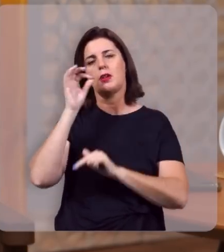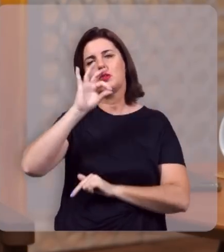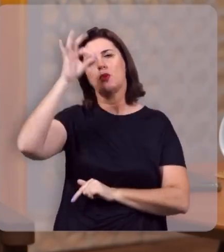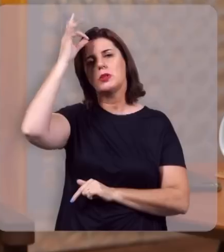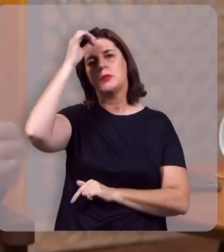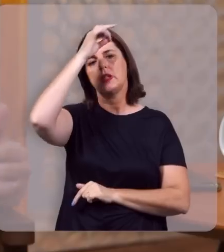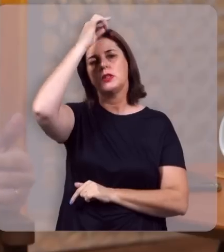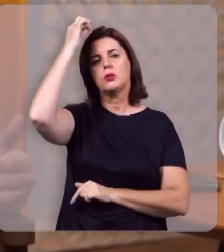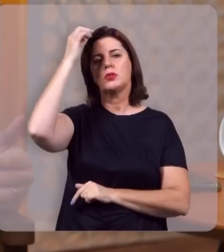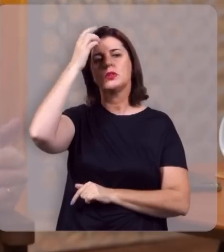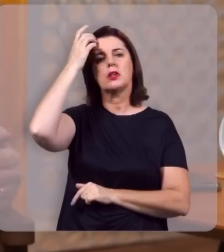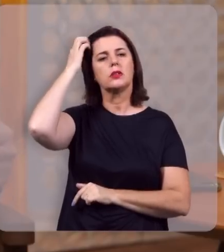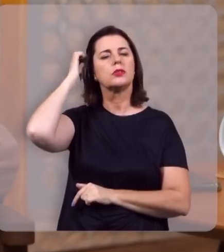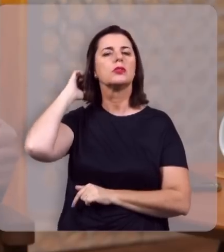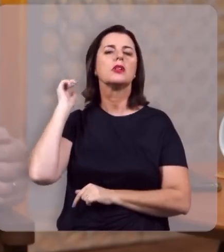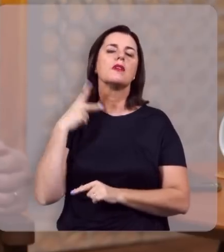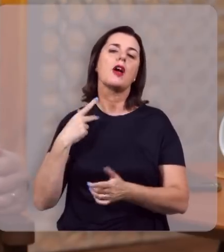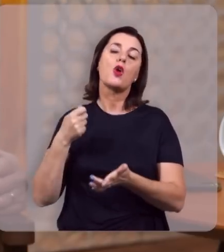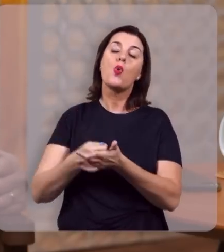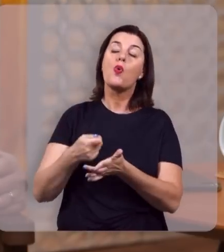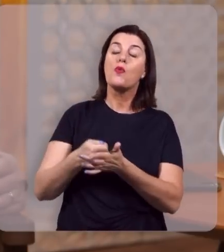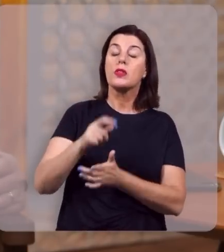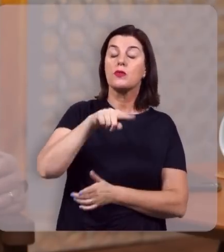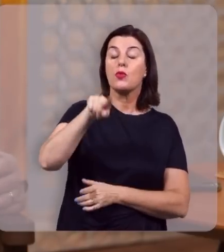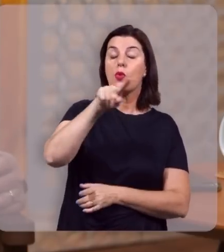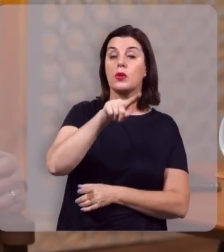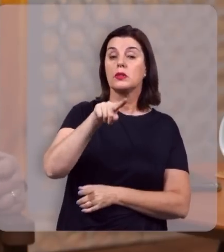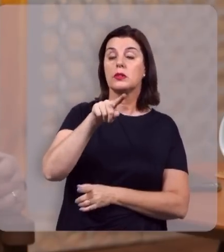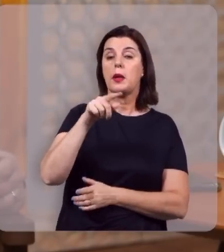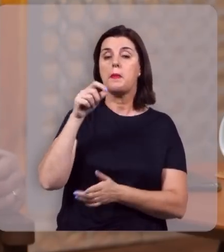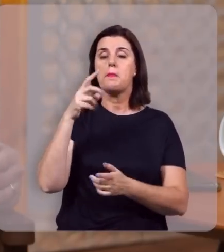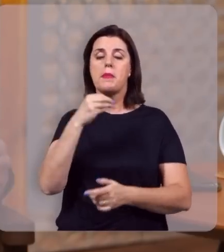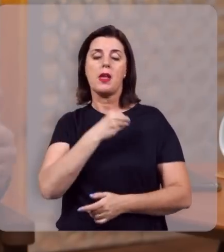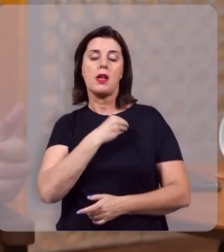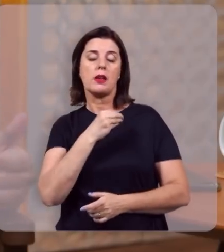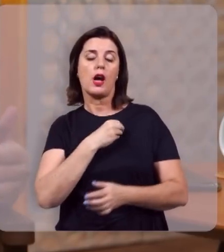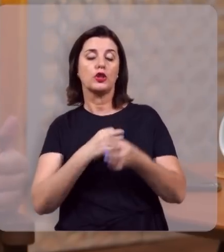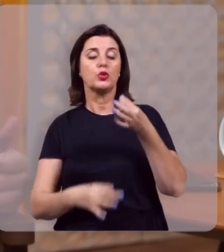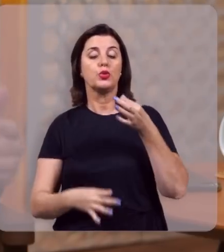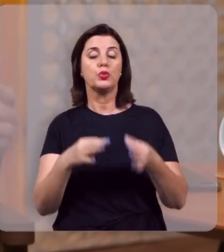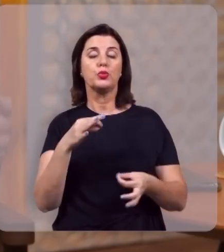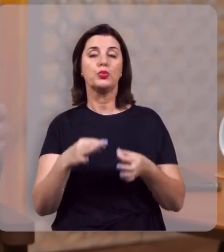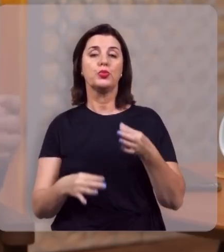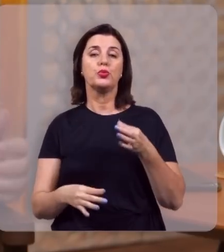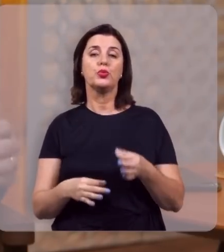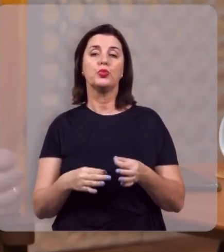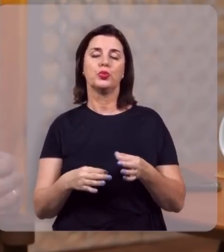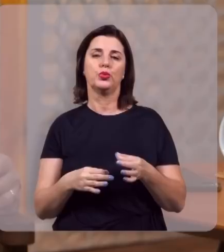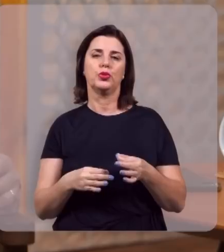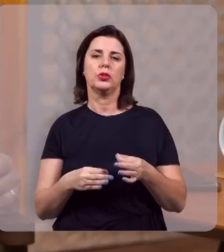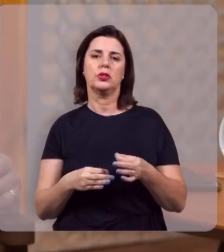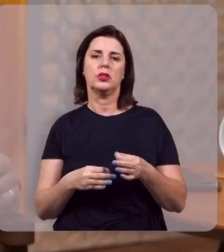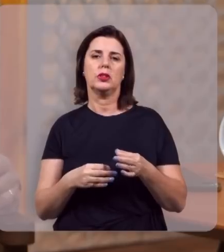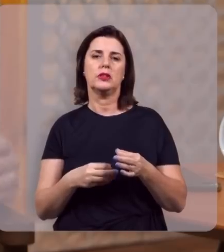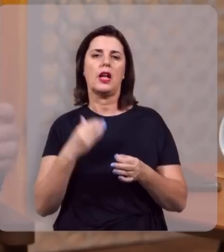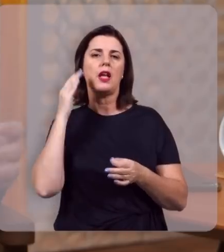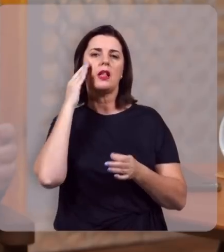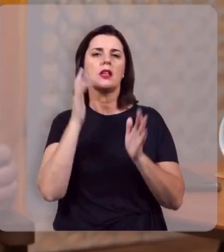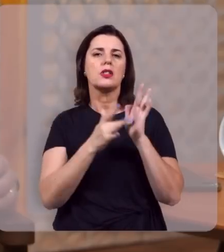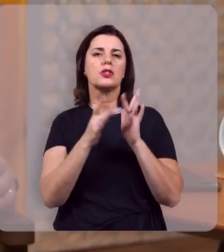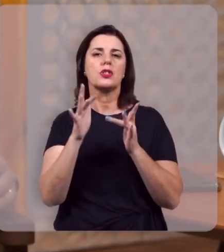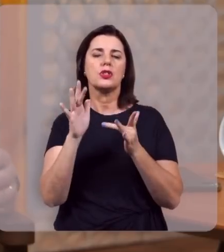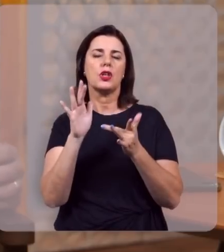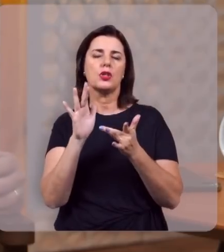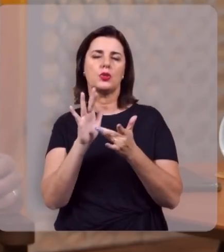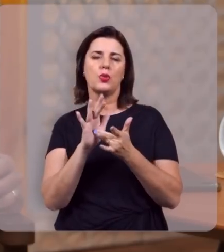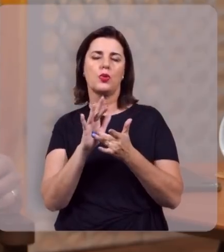do Espírito Santo que vai convencer você do pecado, da justiça e do juízo, o levar a entender quem de fato Jesus é.